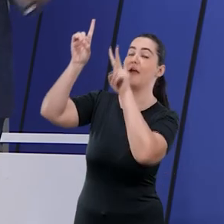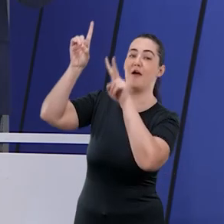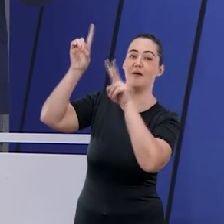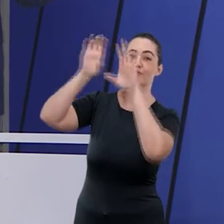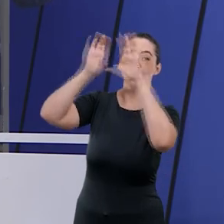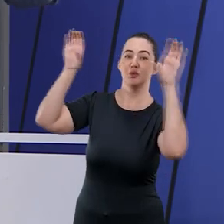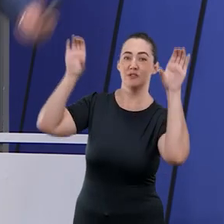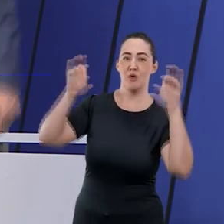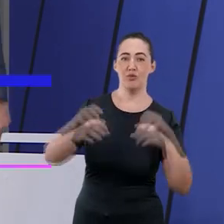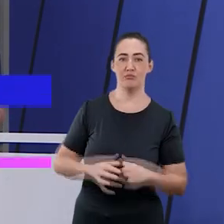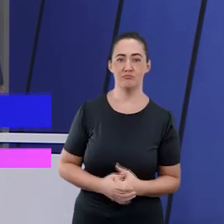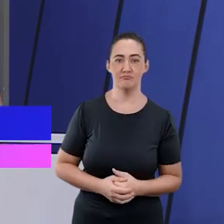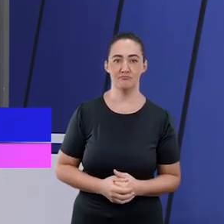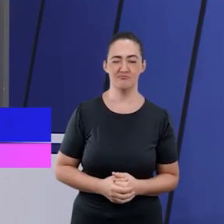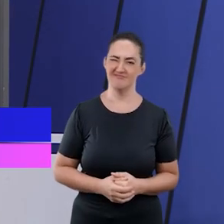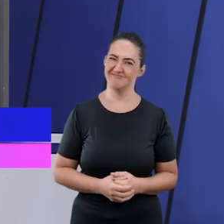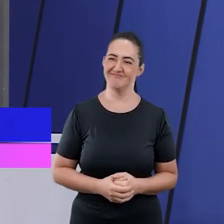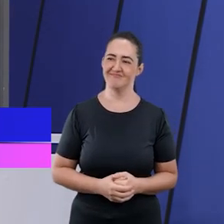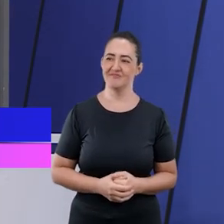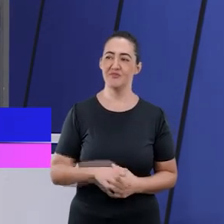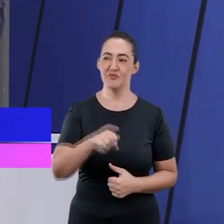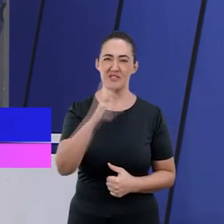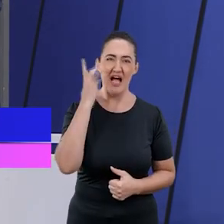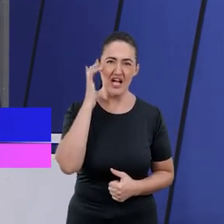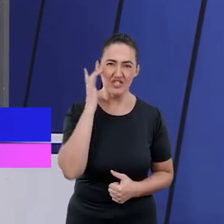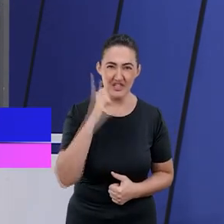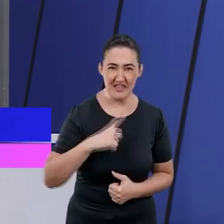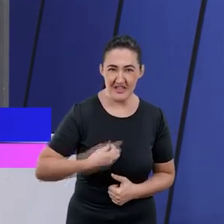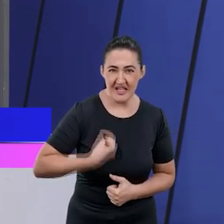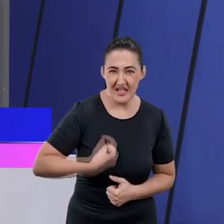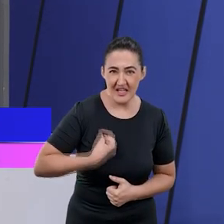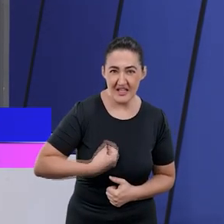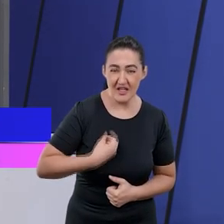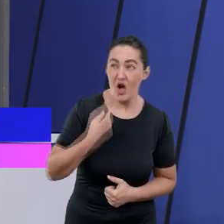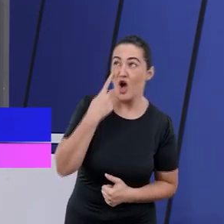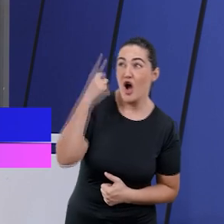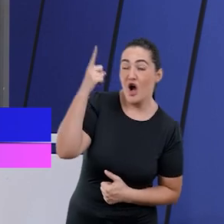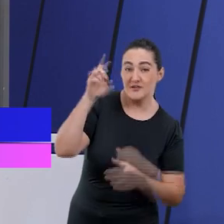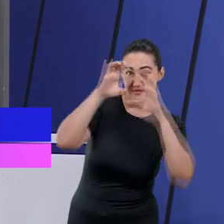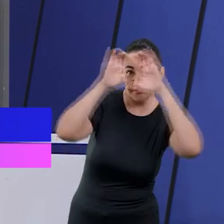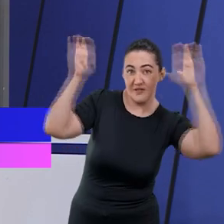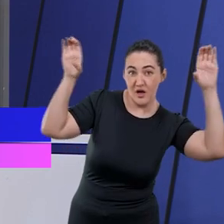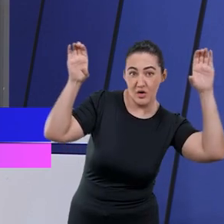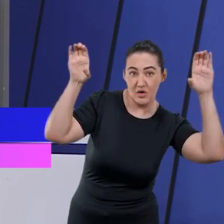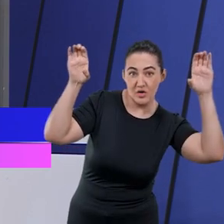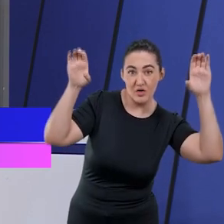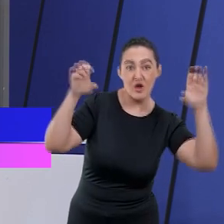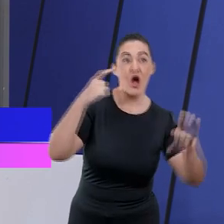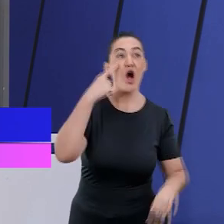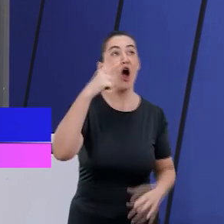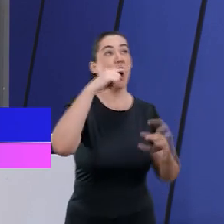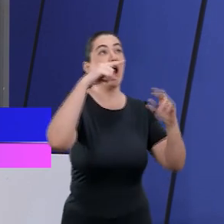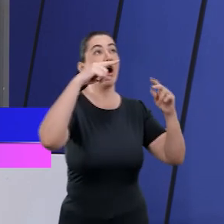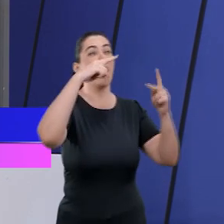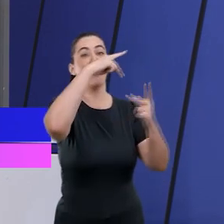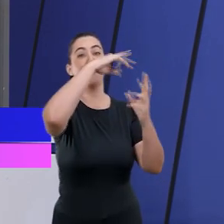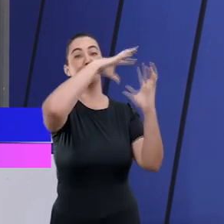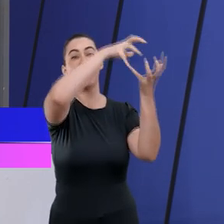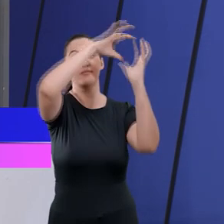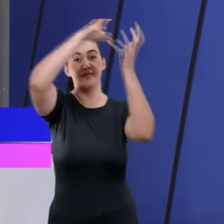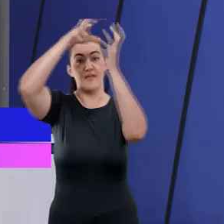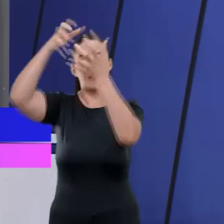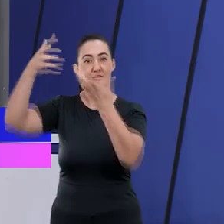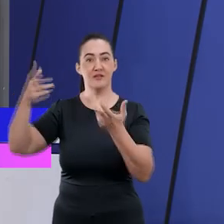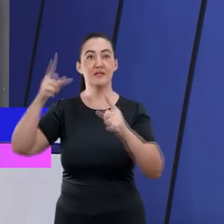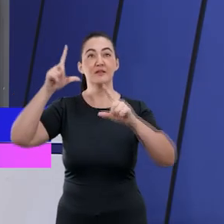chegou. Olha para cima. Você acha que Deus não existe? Olha o céu. Olha os planetas. Olha o sol,